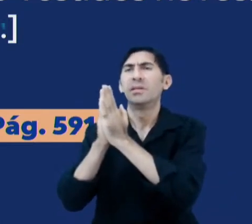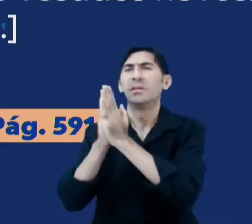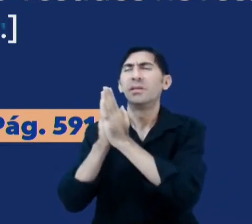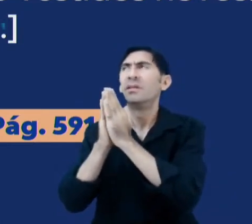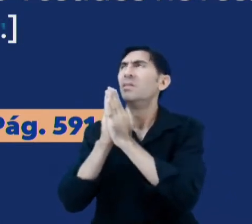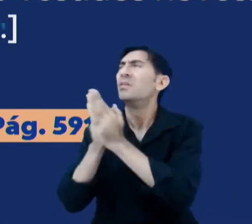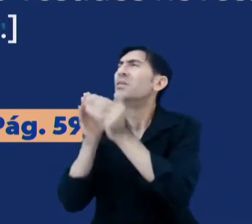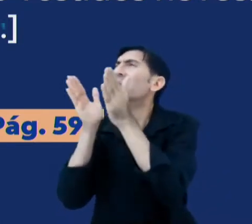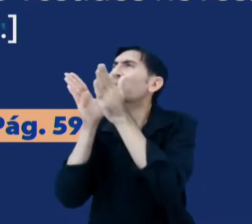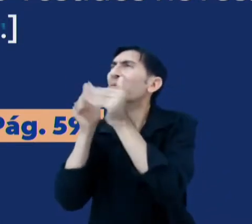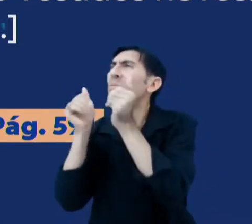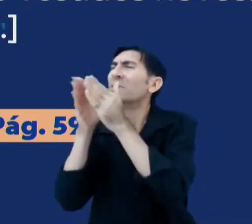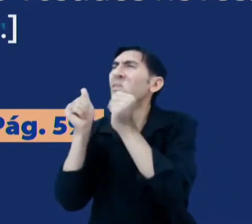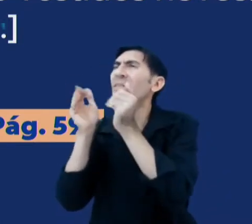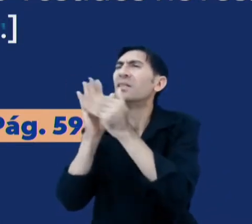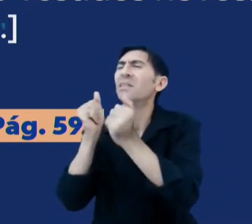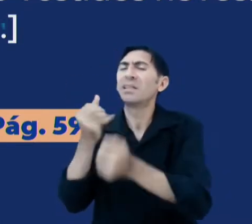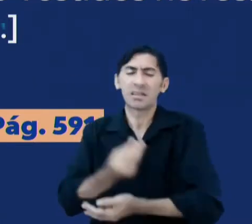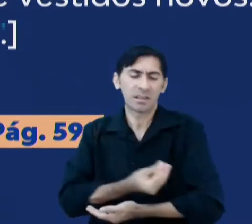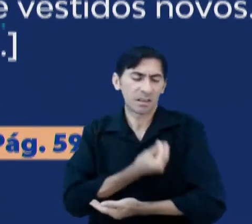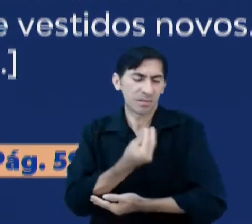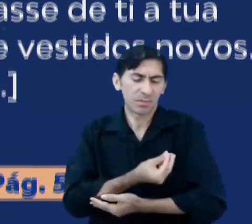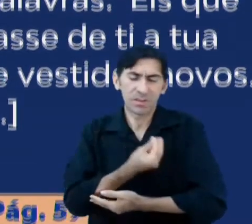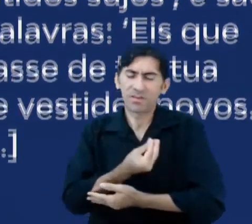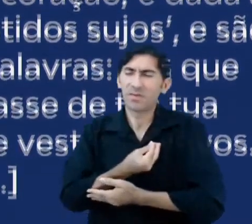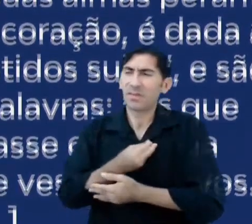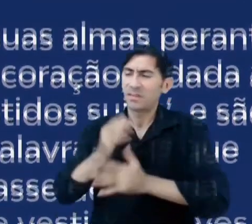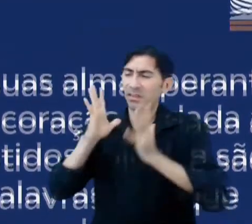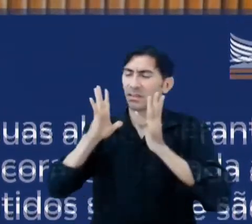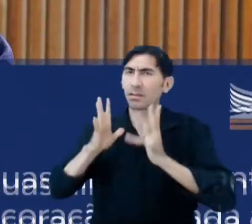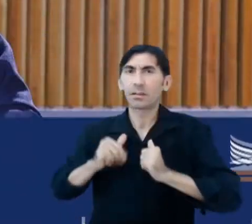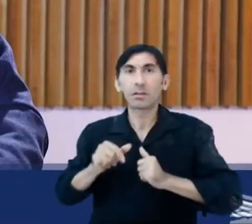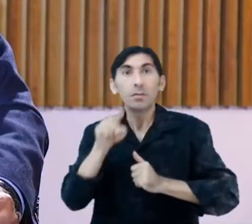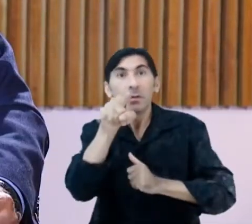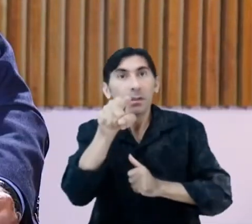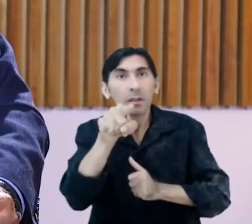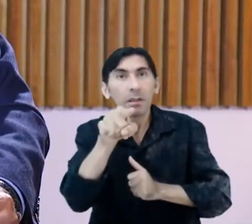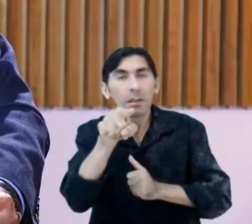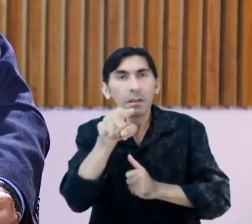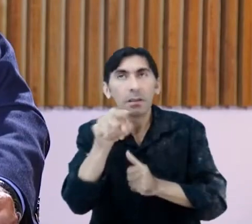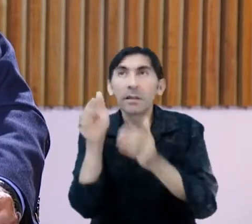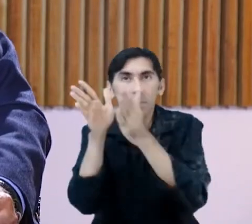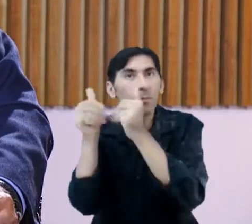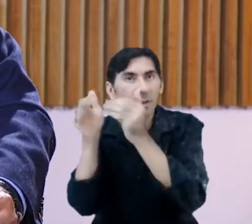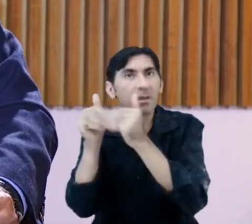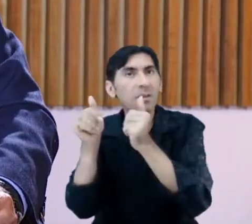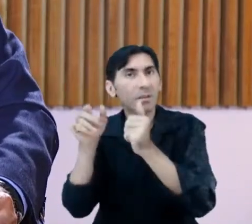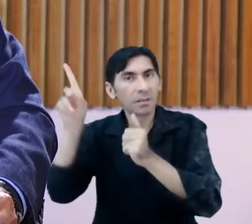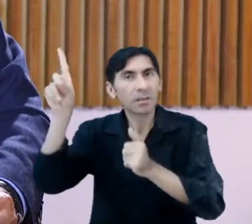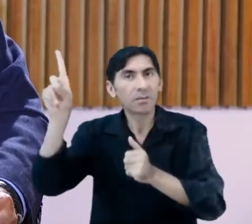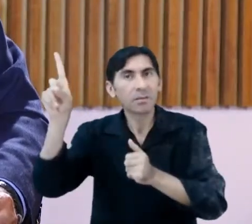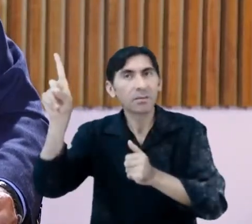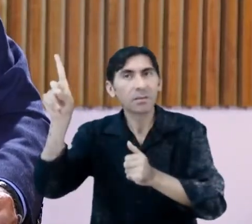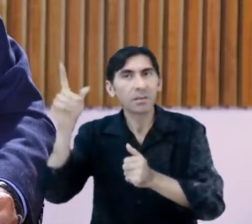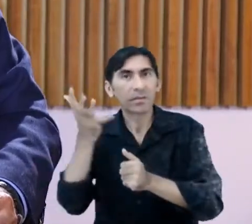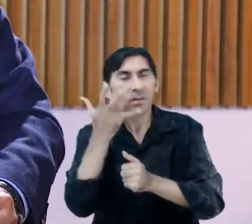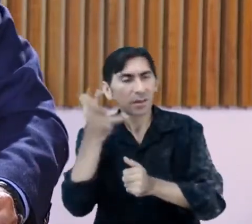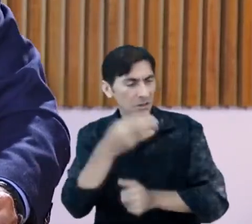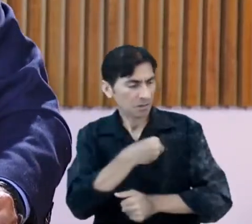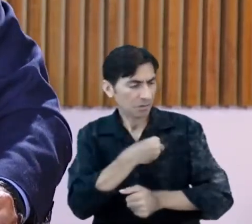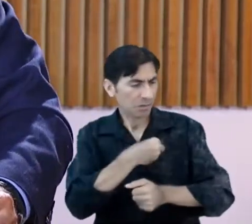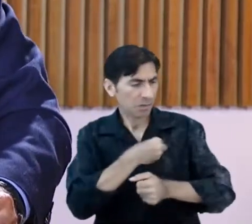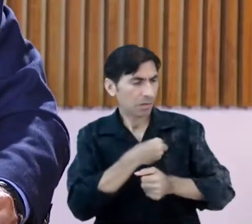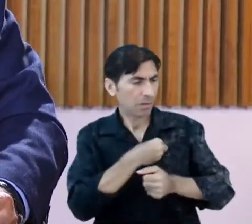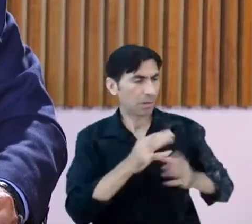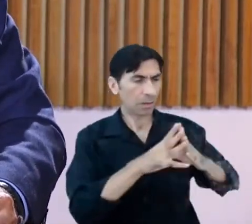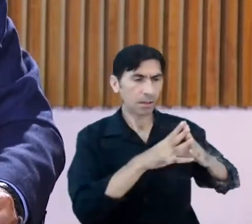suplicando pureza de coração. Eu quero perguntar a você, você está suplicando a Deus pureza de coração? Você quer ser livre do pecado?